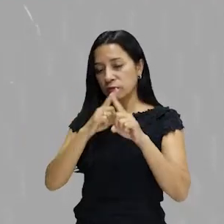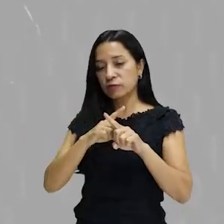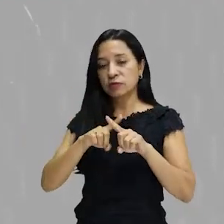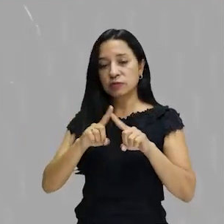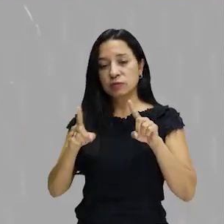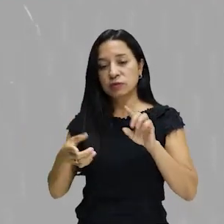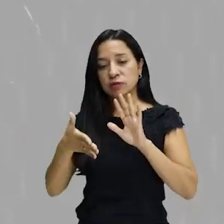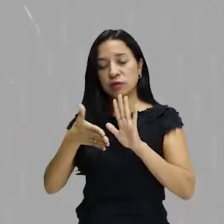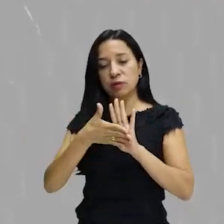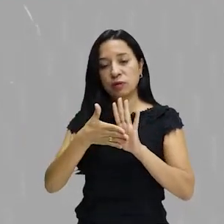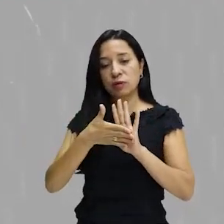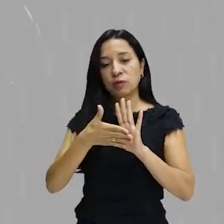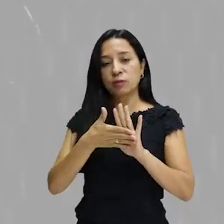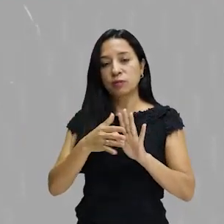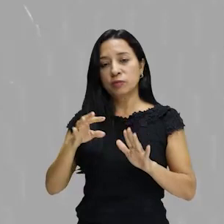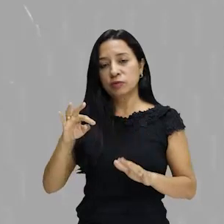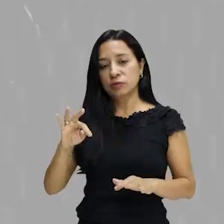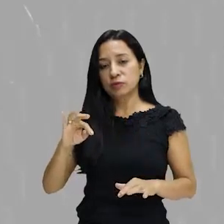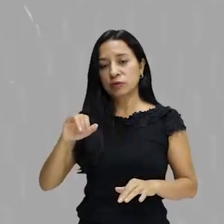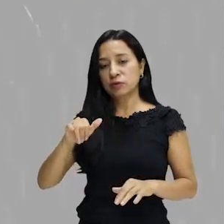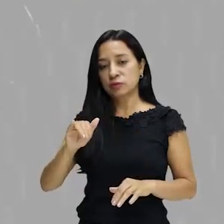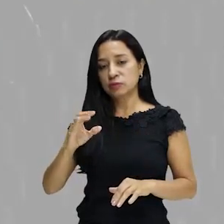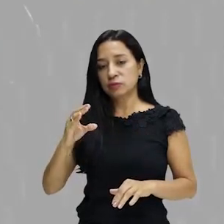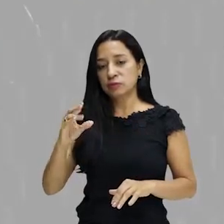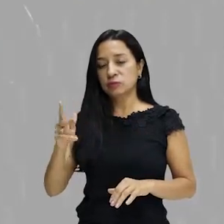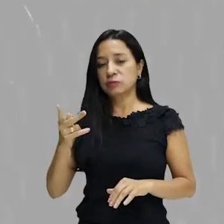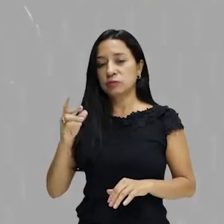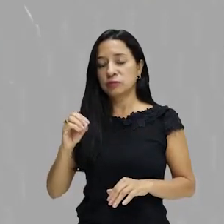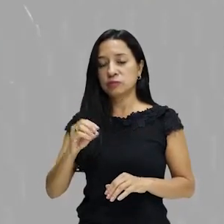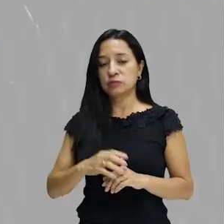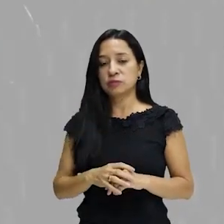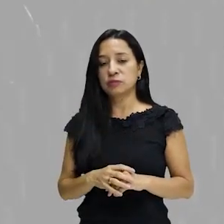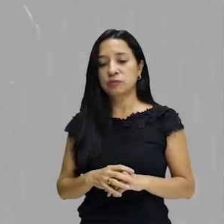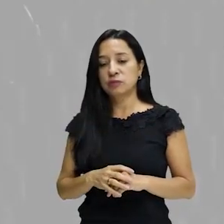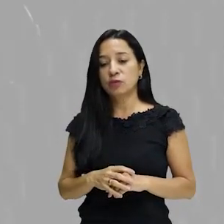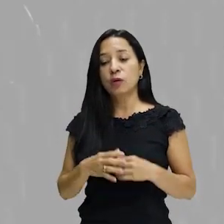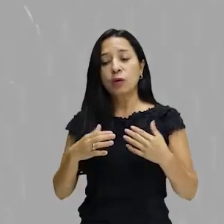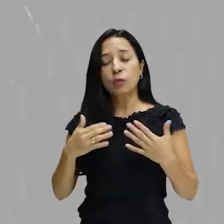certo? Qual foi a importância do Tycho Brahe para